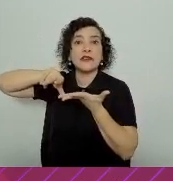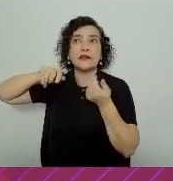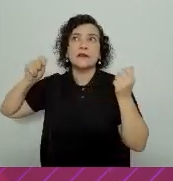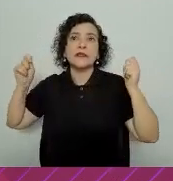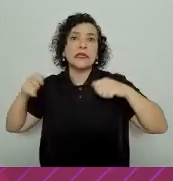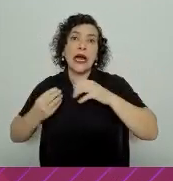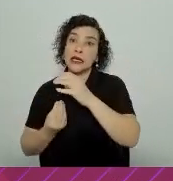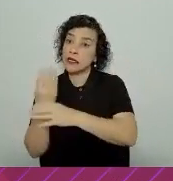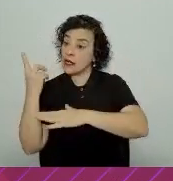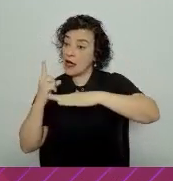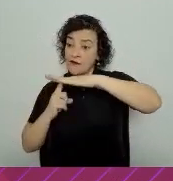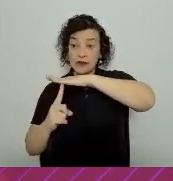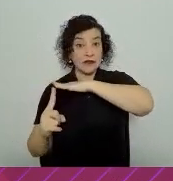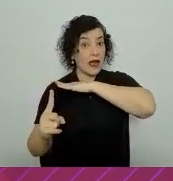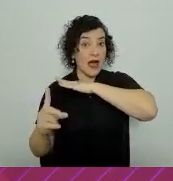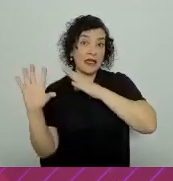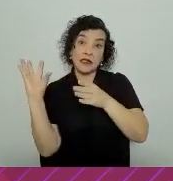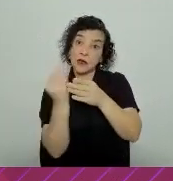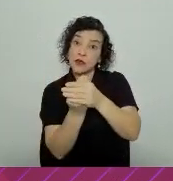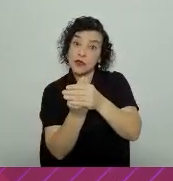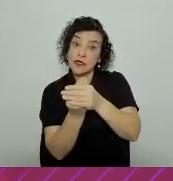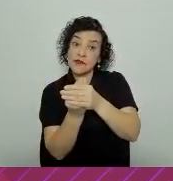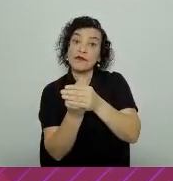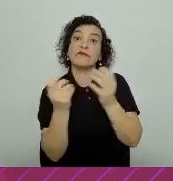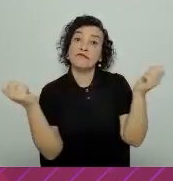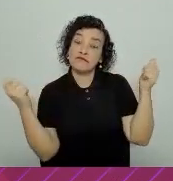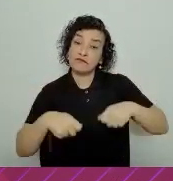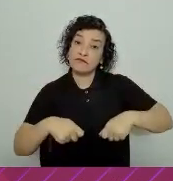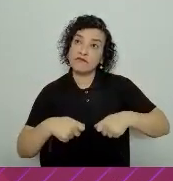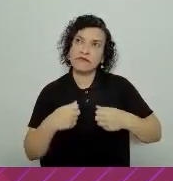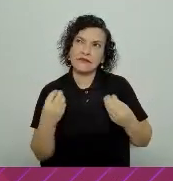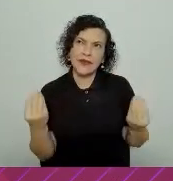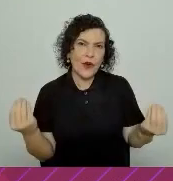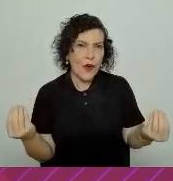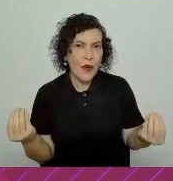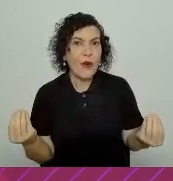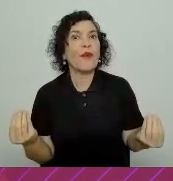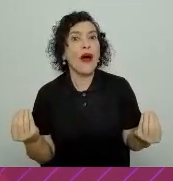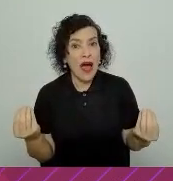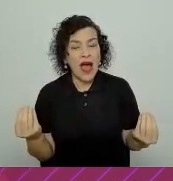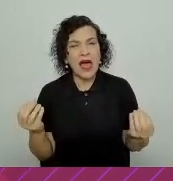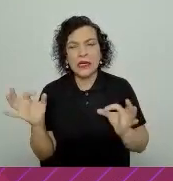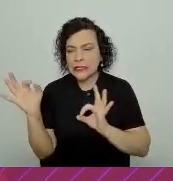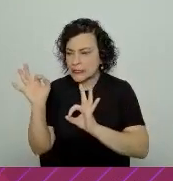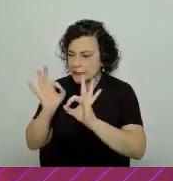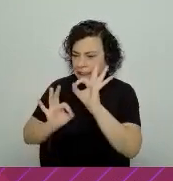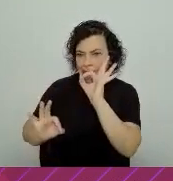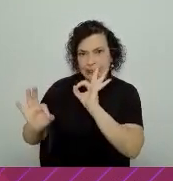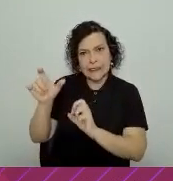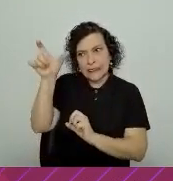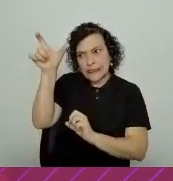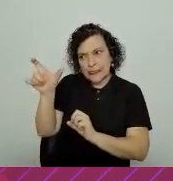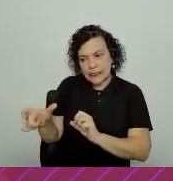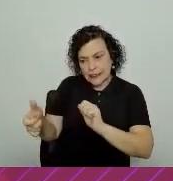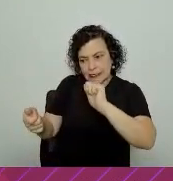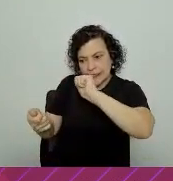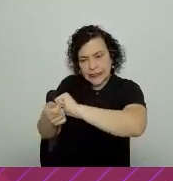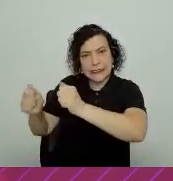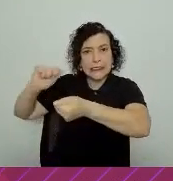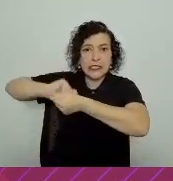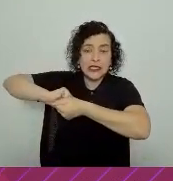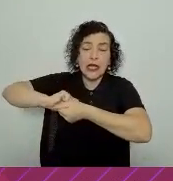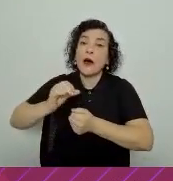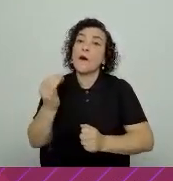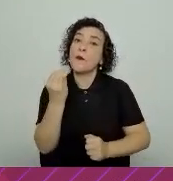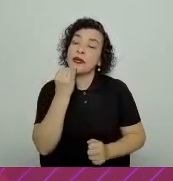avatares inclusive Como assim garantir a personalização dos nossos avatares por exemplo